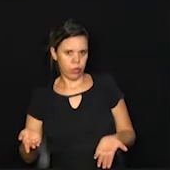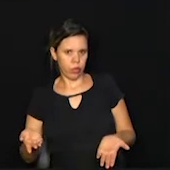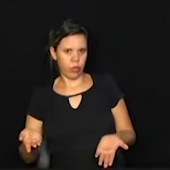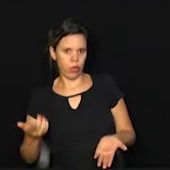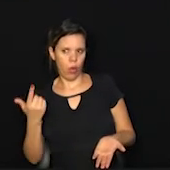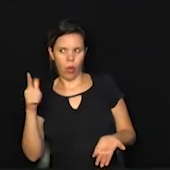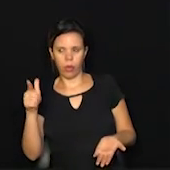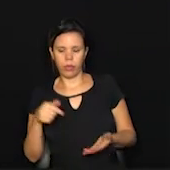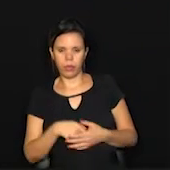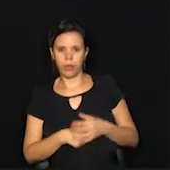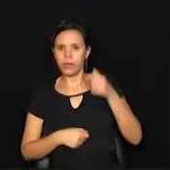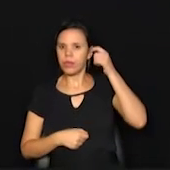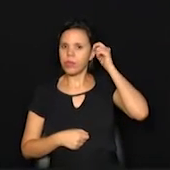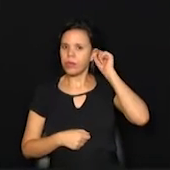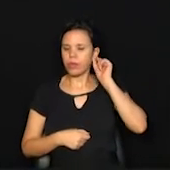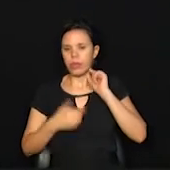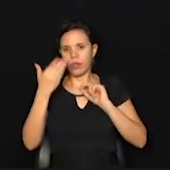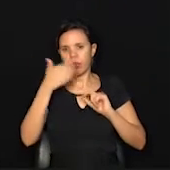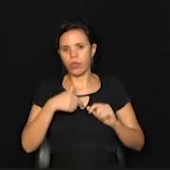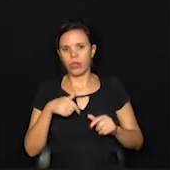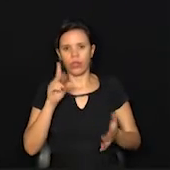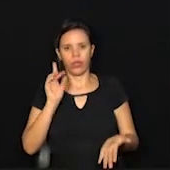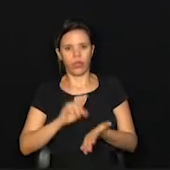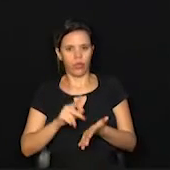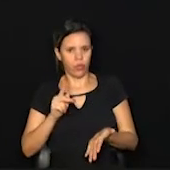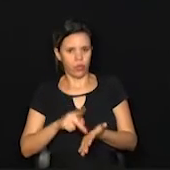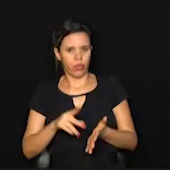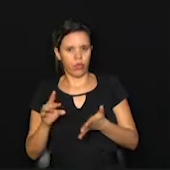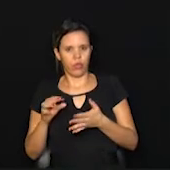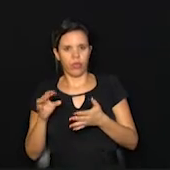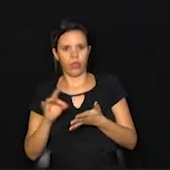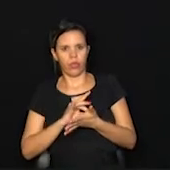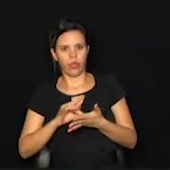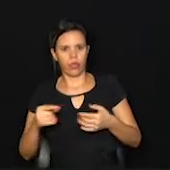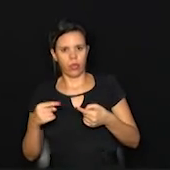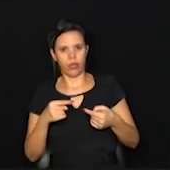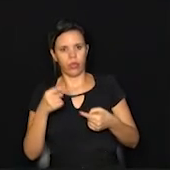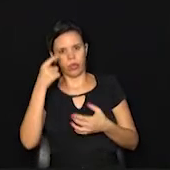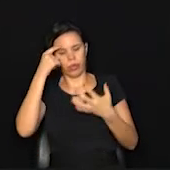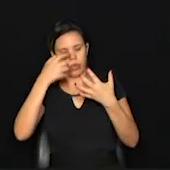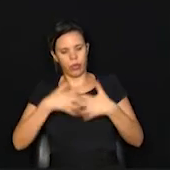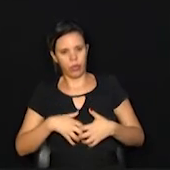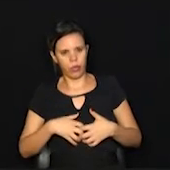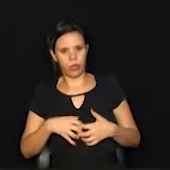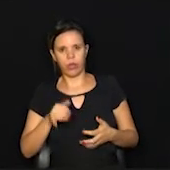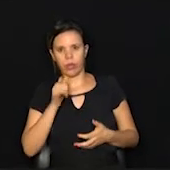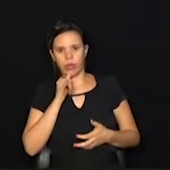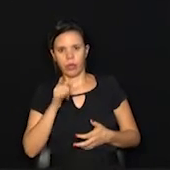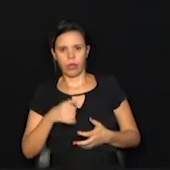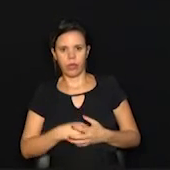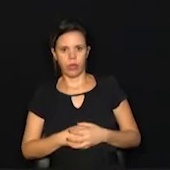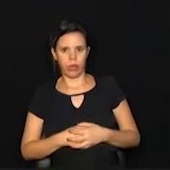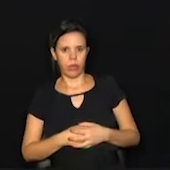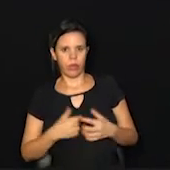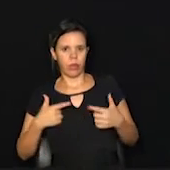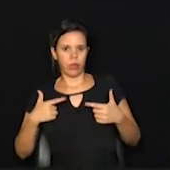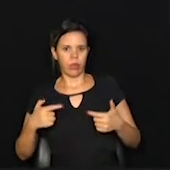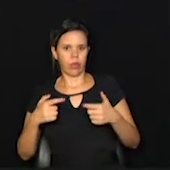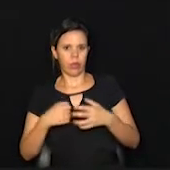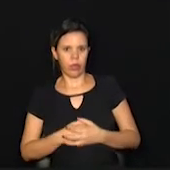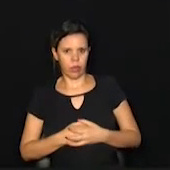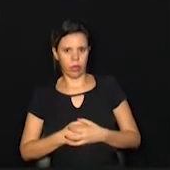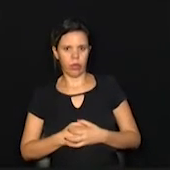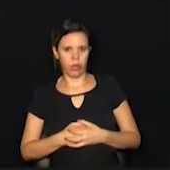outro e não vê quem é o nosso verdadeiro inimigo basta e na questão da guerra